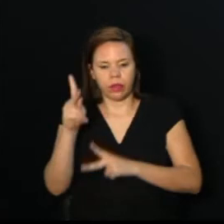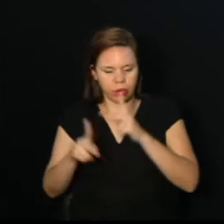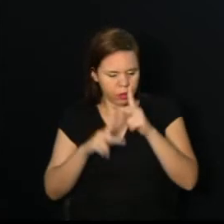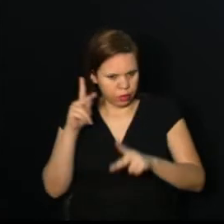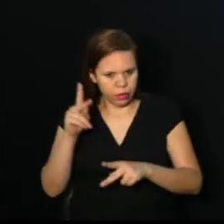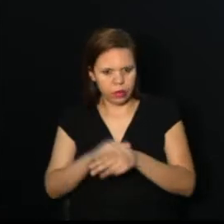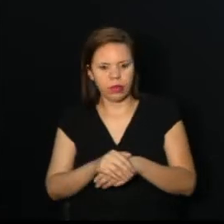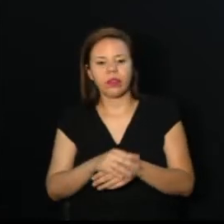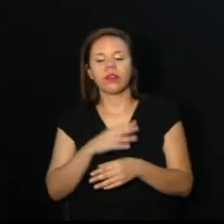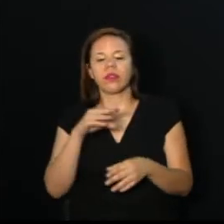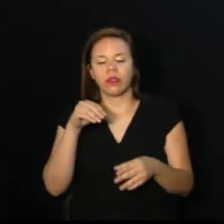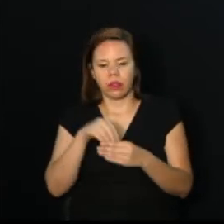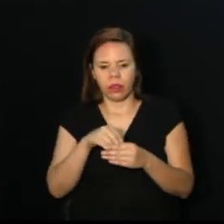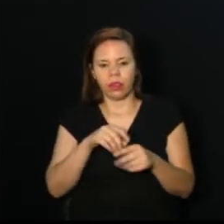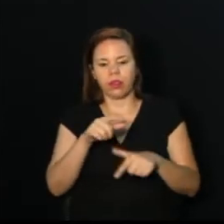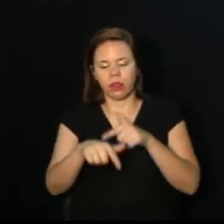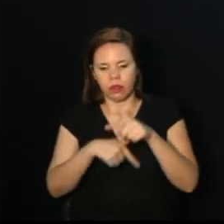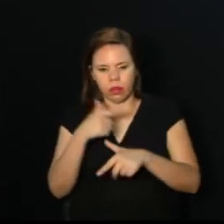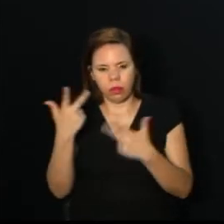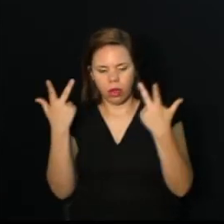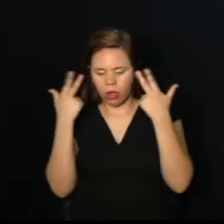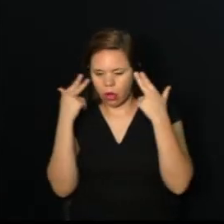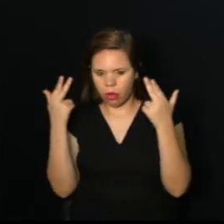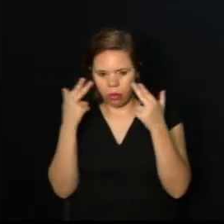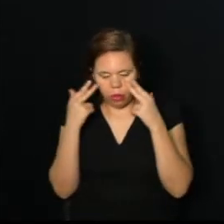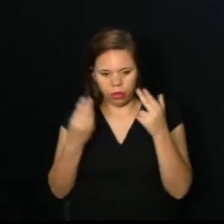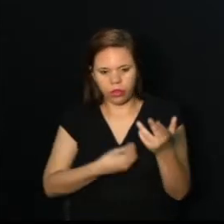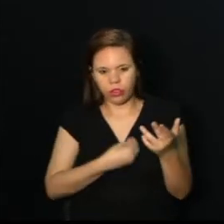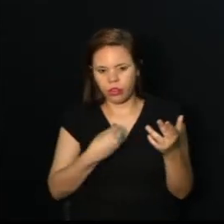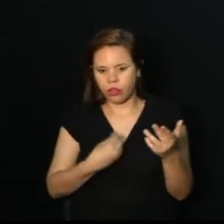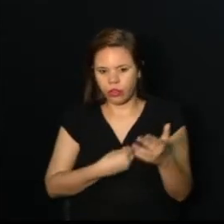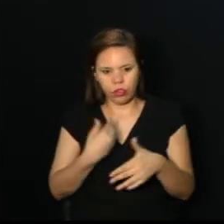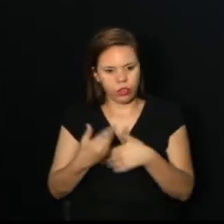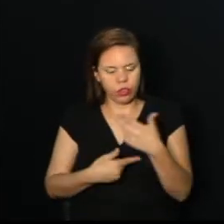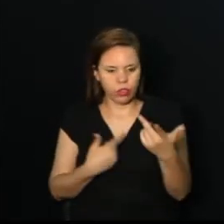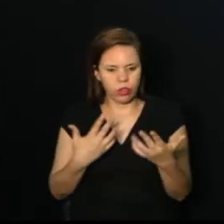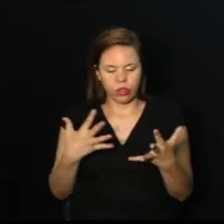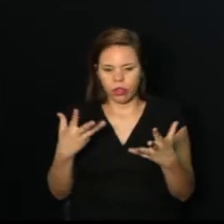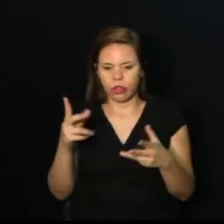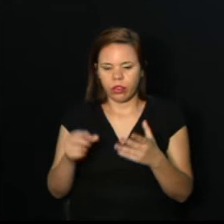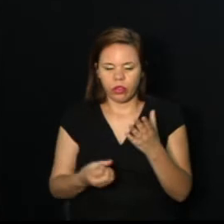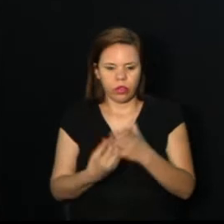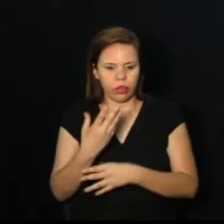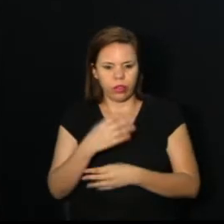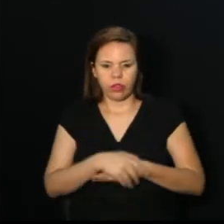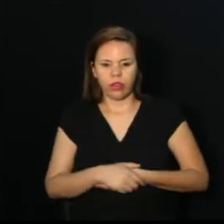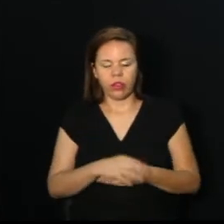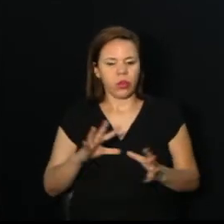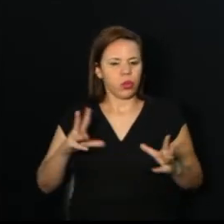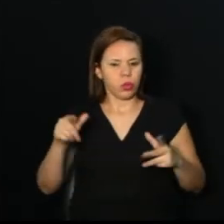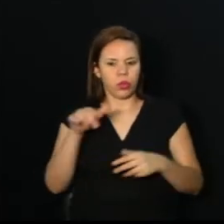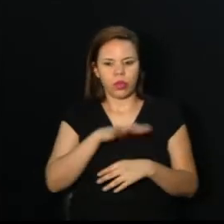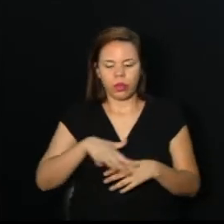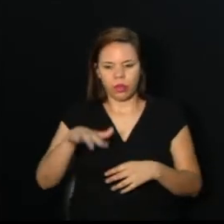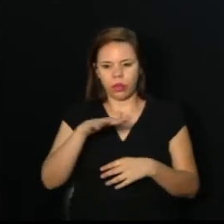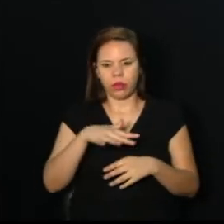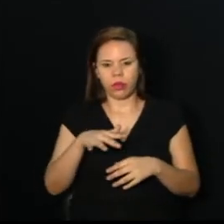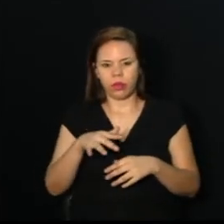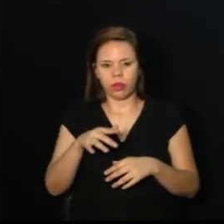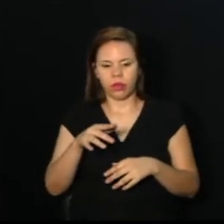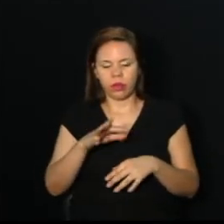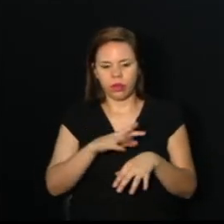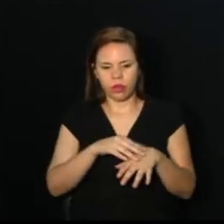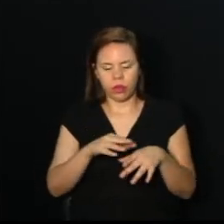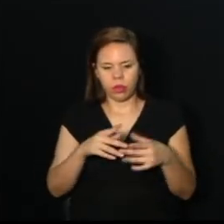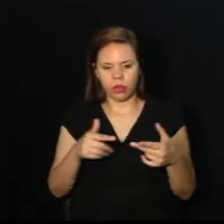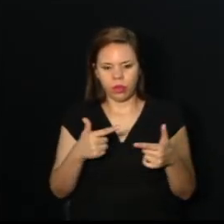pessoas dentro das atividades de vida, como é que acontece em todas as outras